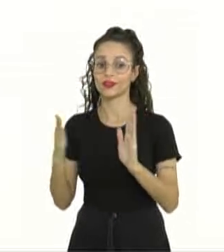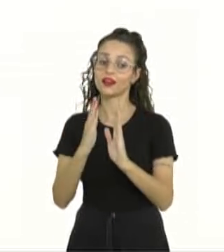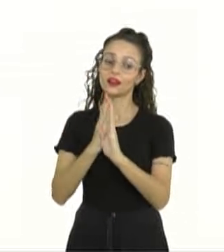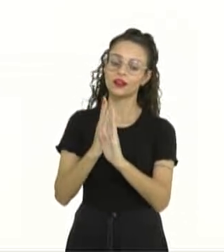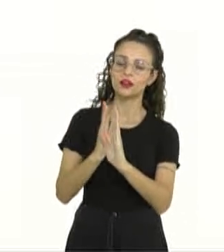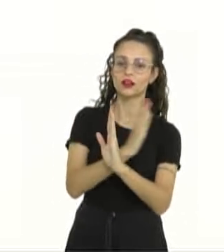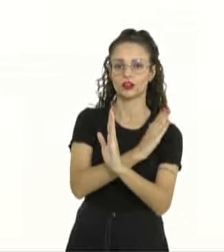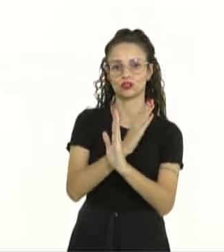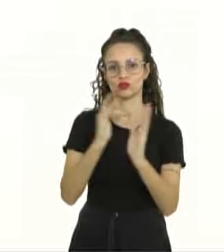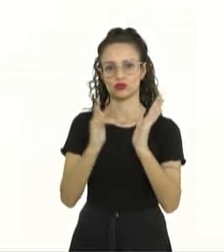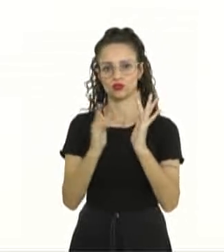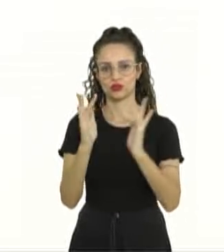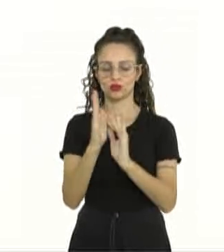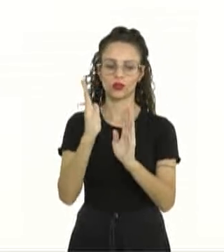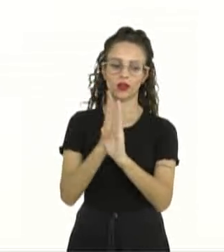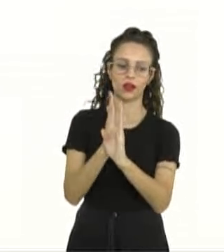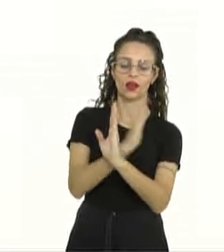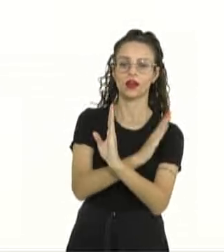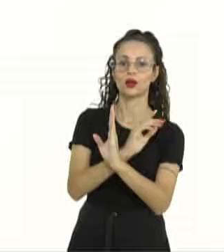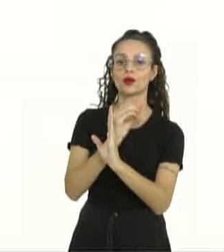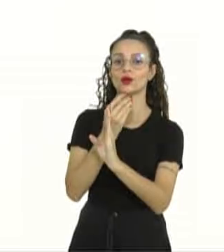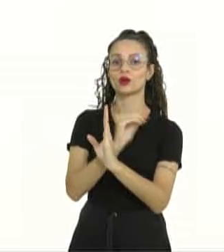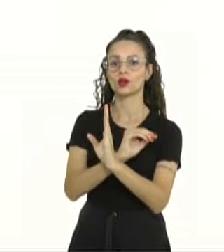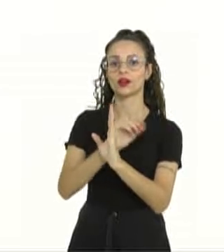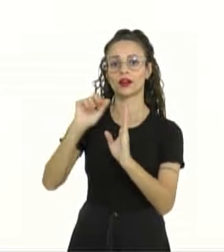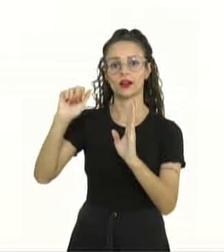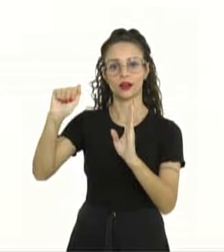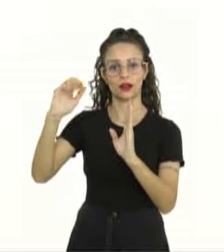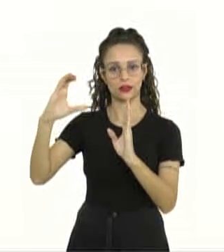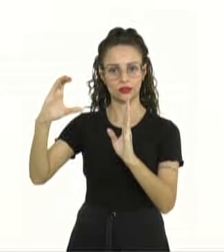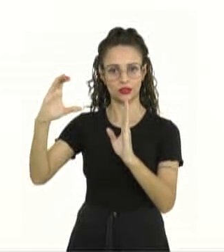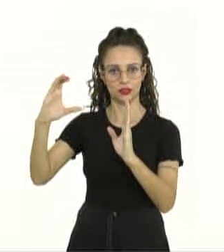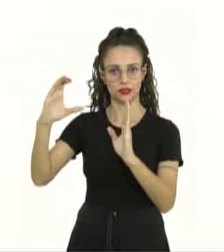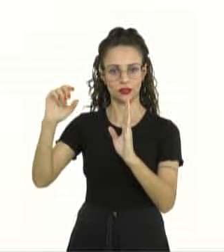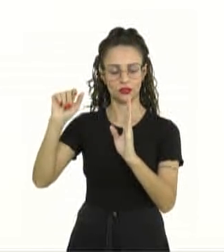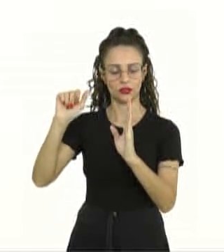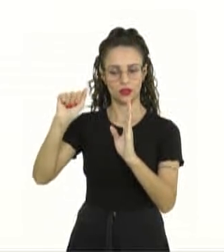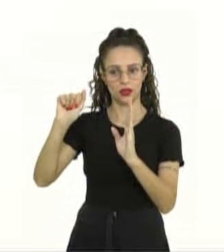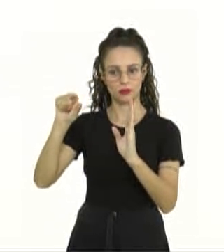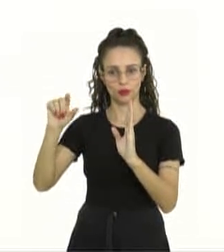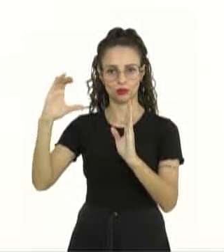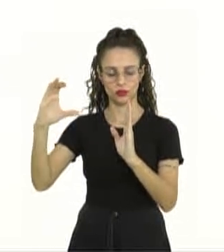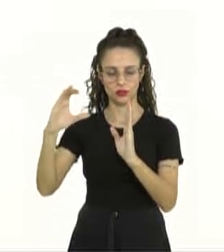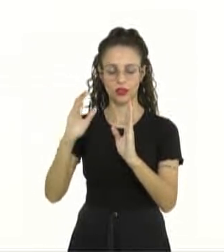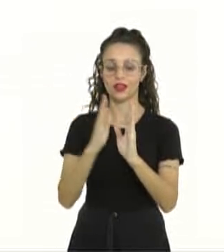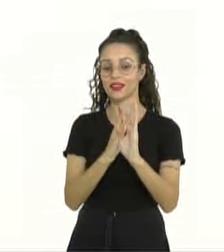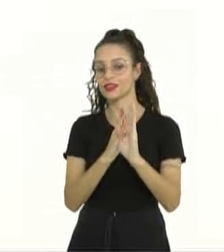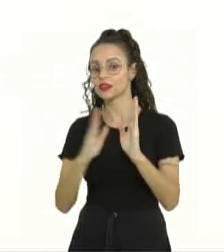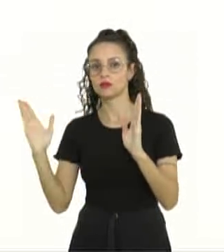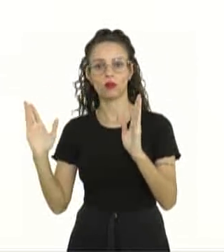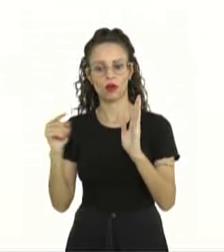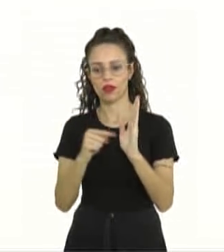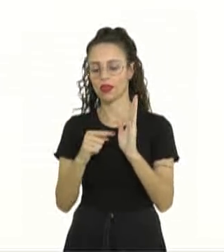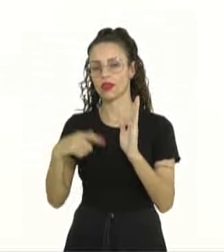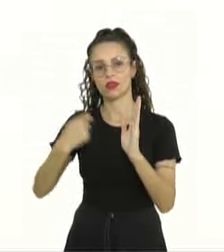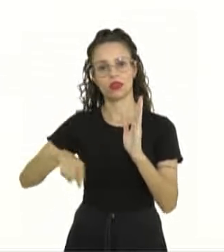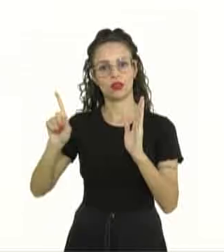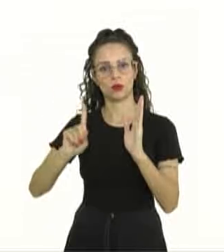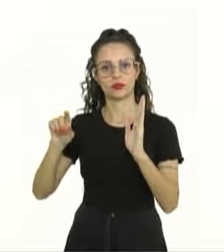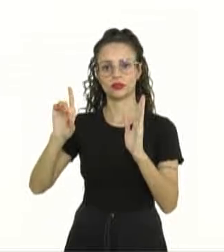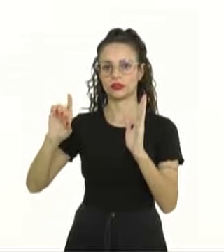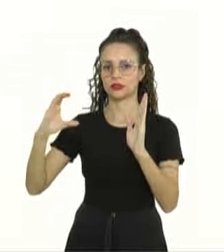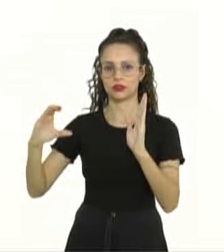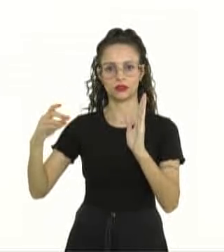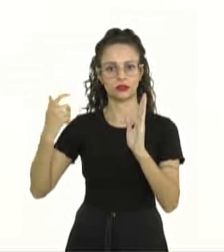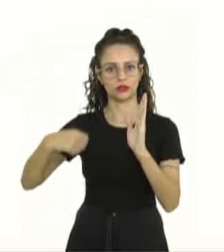Cristo, ao lado da data colocamos a abreviatura AC, A.C. Já depois de Cristo não há necessidade de colocar a abreviatura,